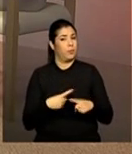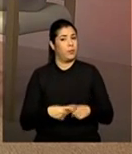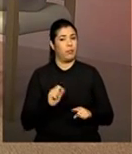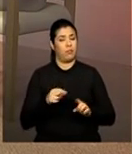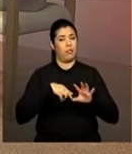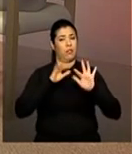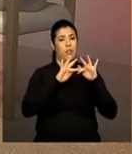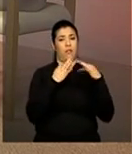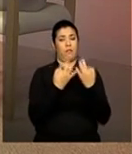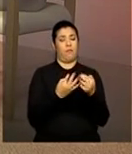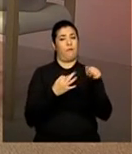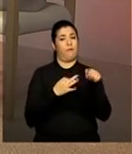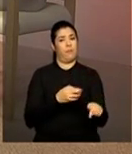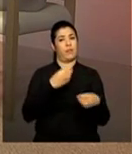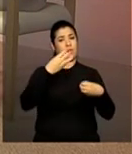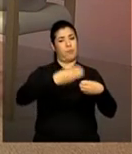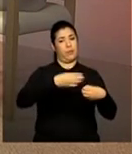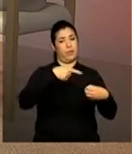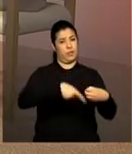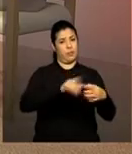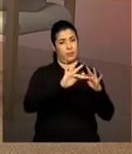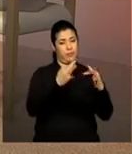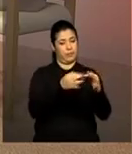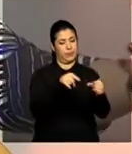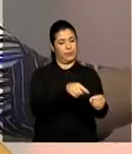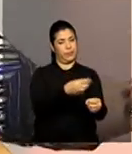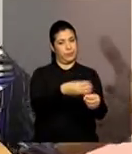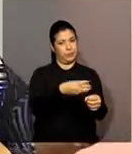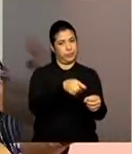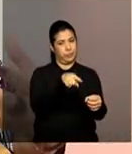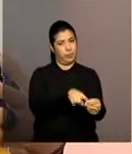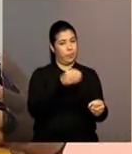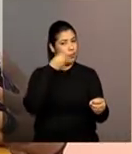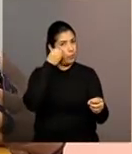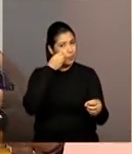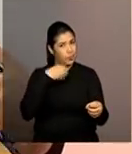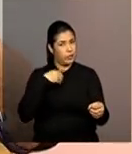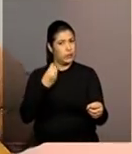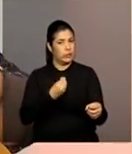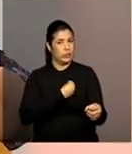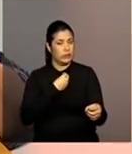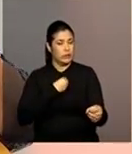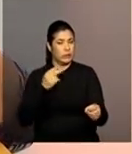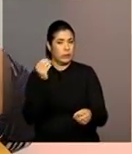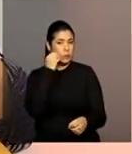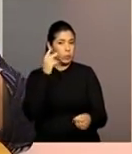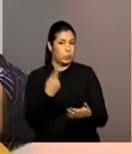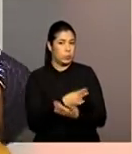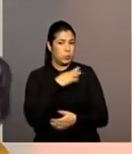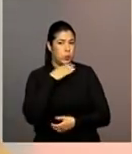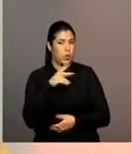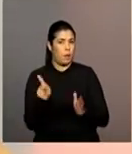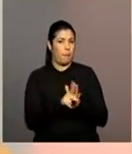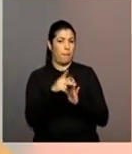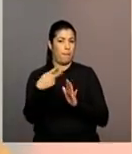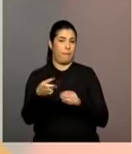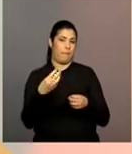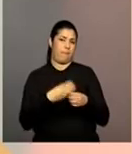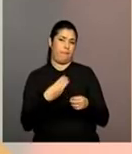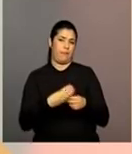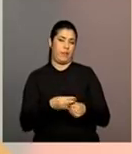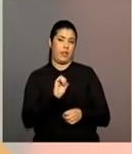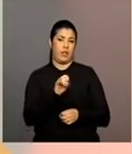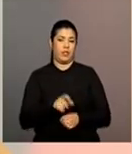família do território a família vive situações daquele território portanto se essas duas dimensões do